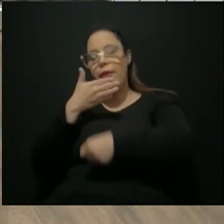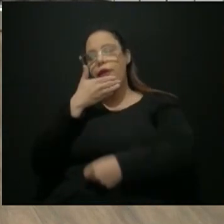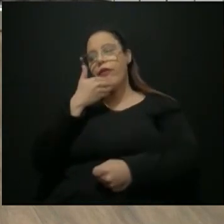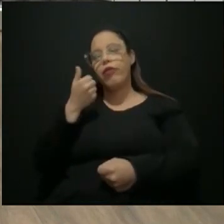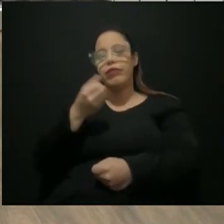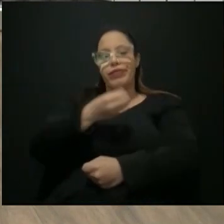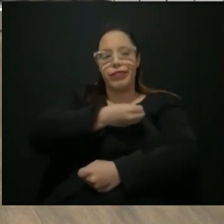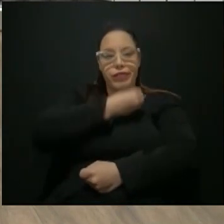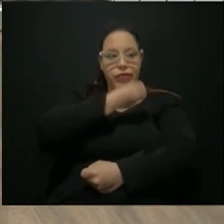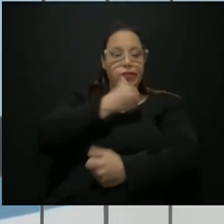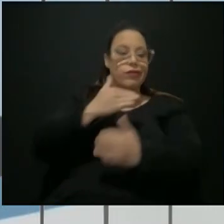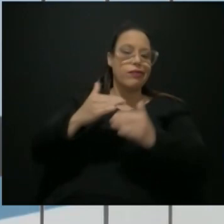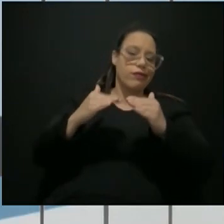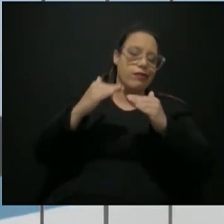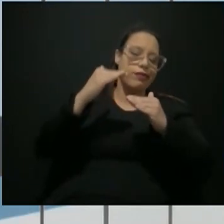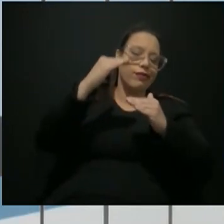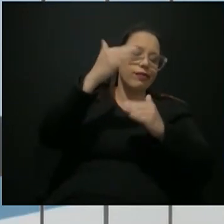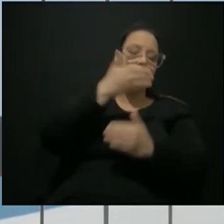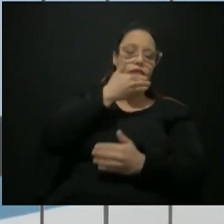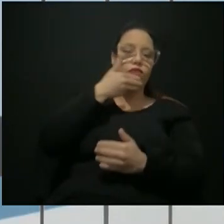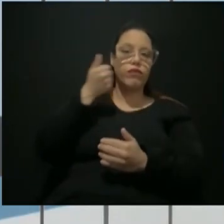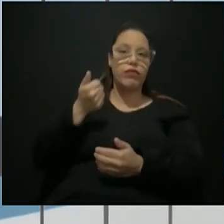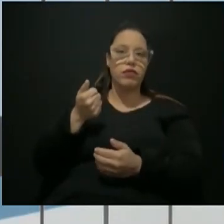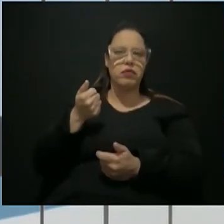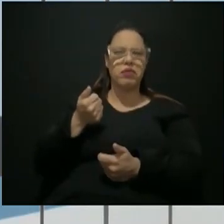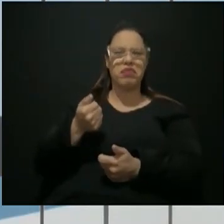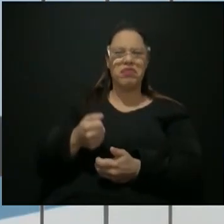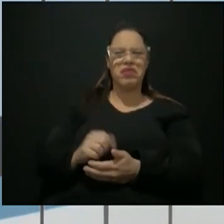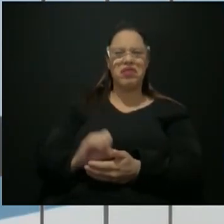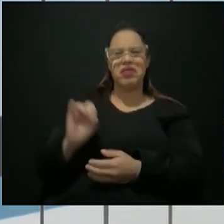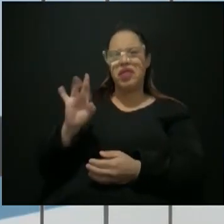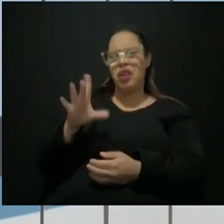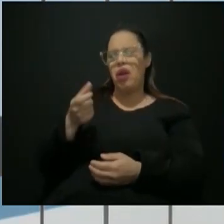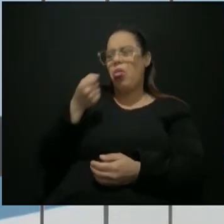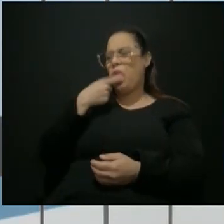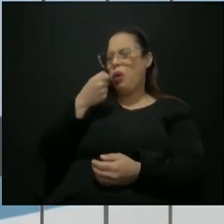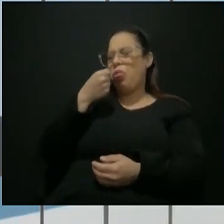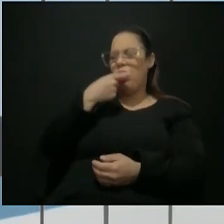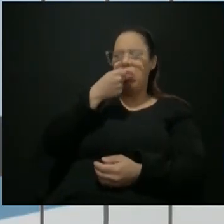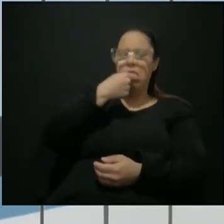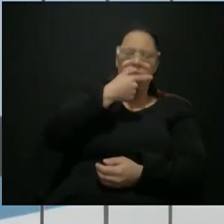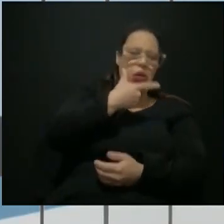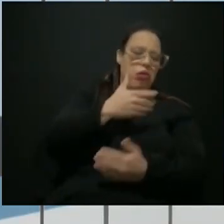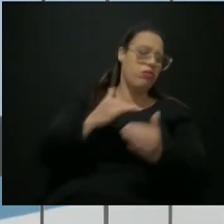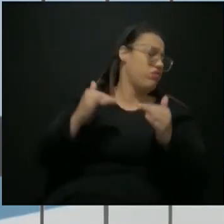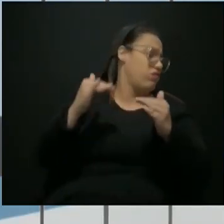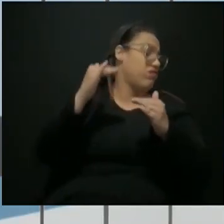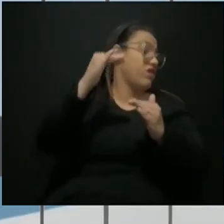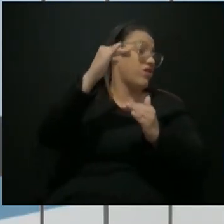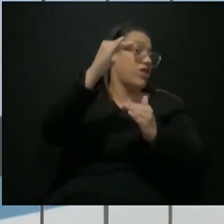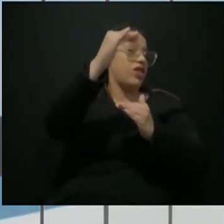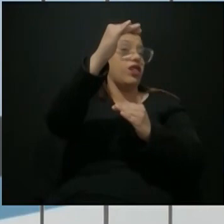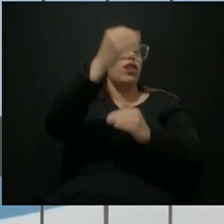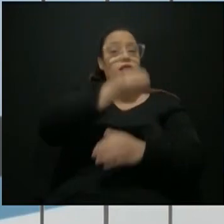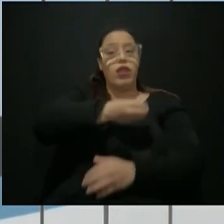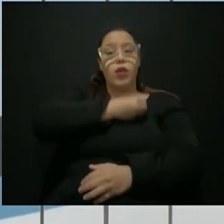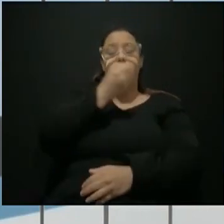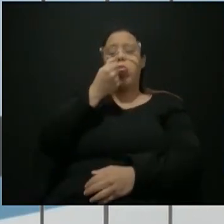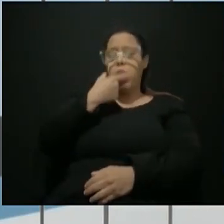processo de envelhecimento, para não ficar um processo só medicamentoso, né? Então você vai esticando a vida, usando medicamentos,